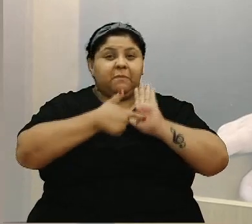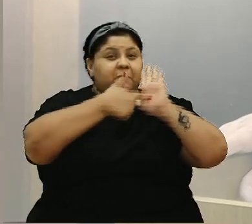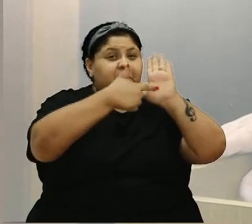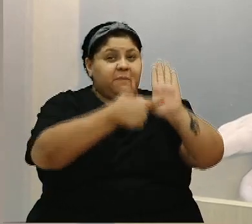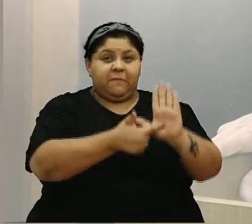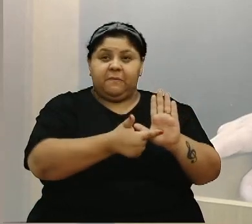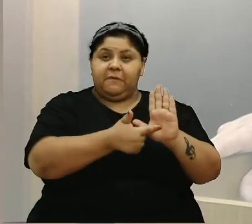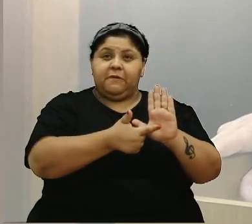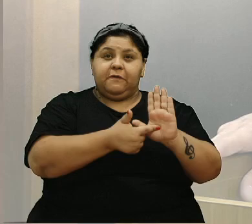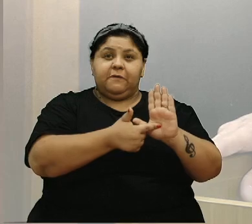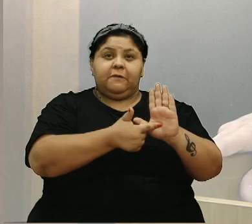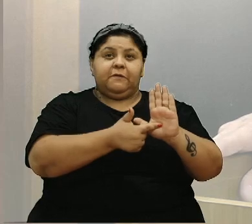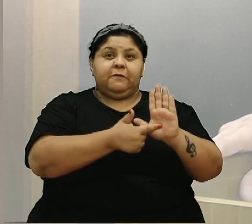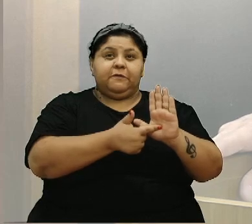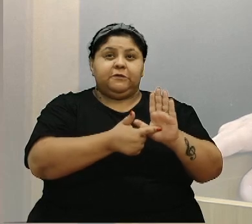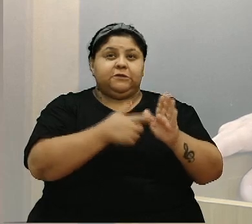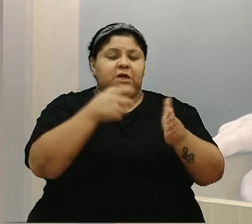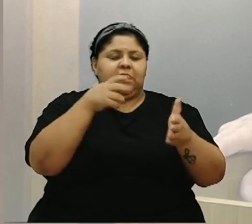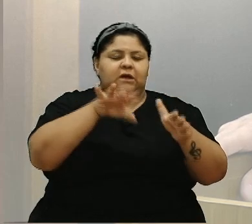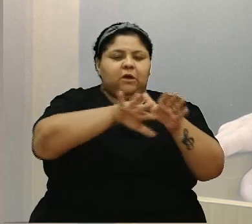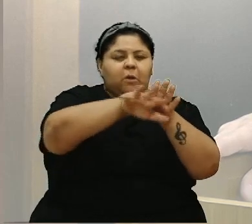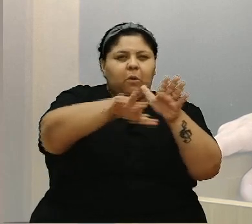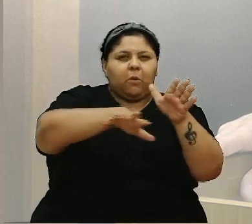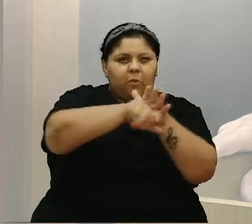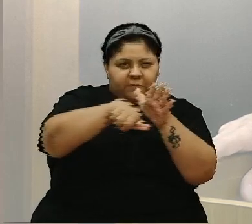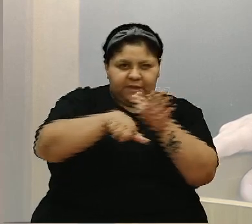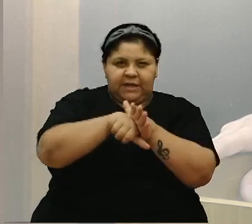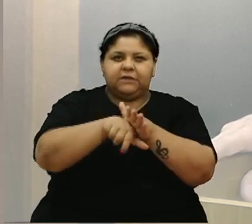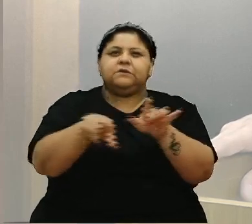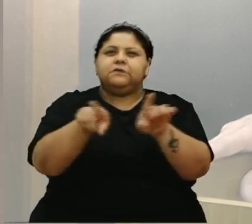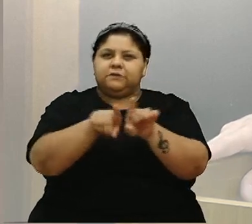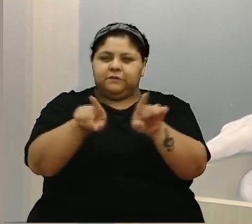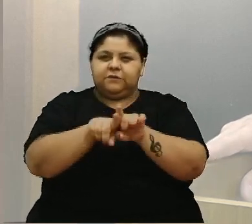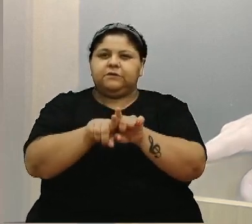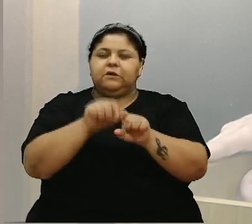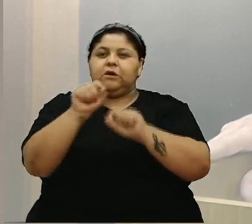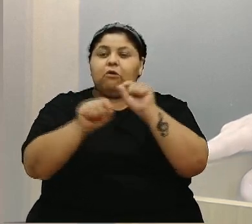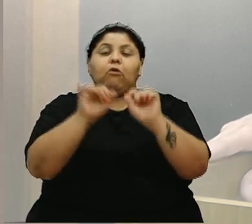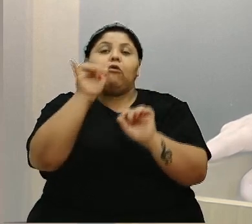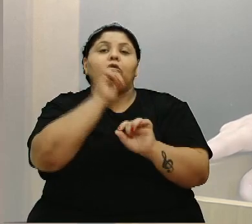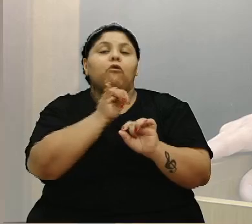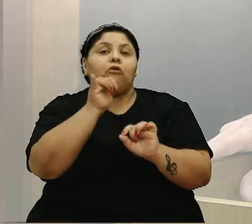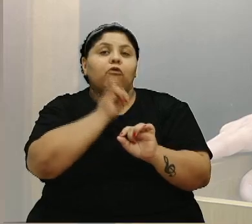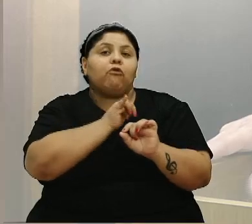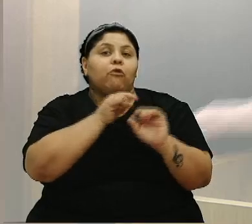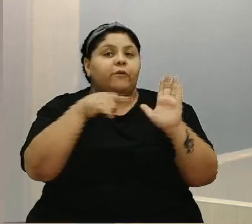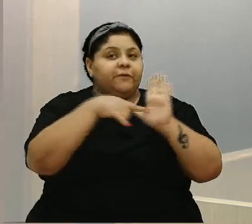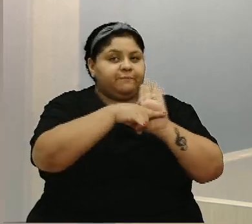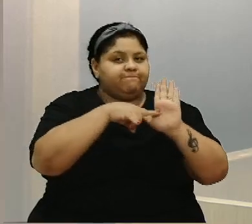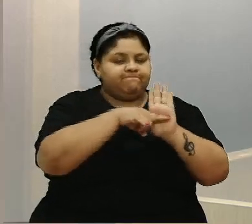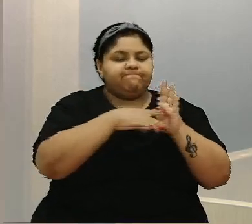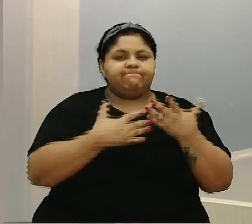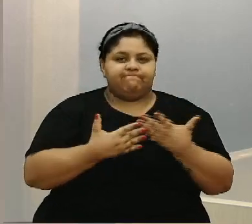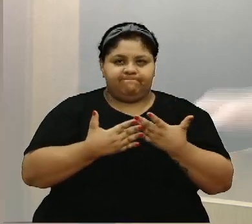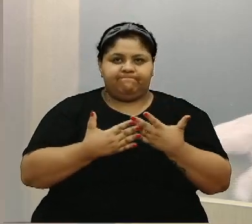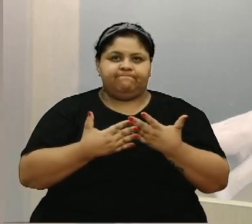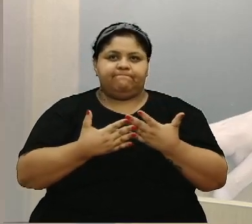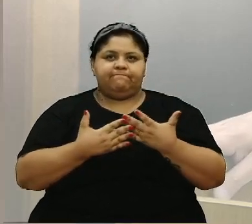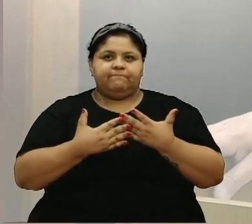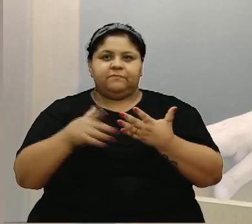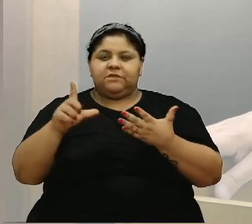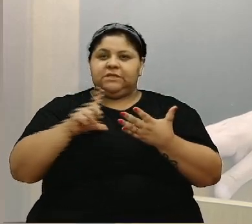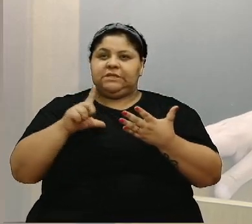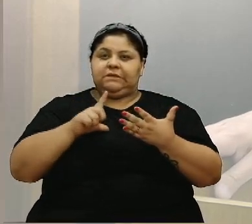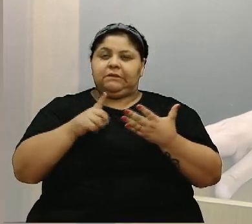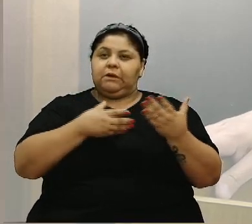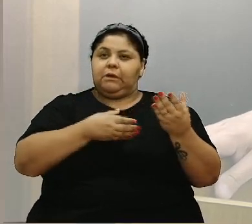foram condenados diversas vezes, que servem como um exemplo negativo que acaba levando